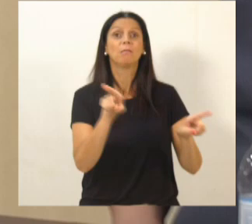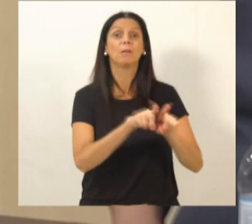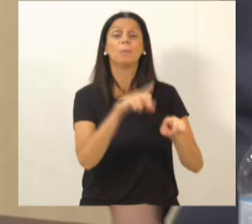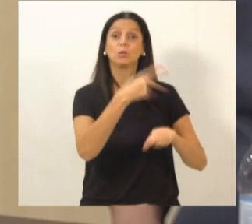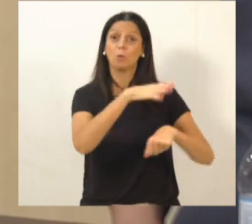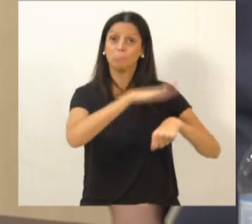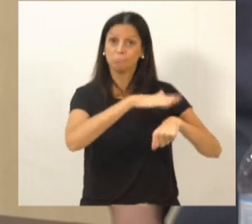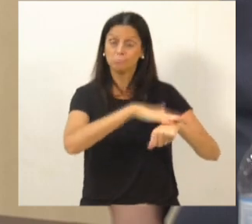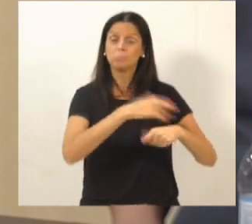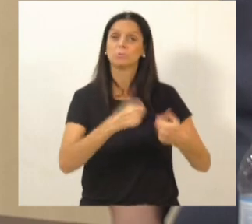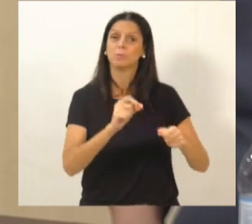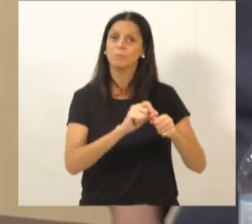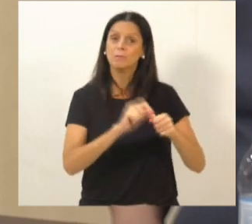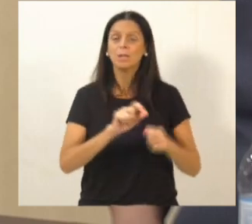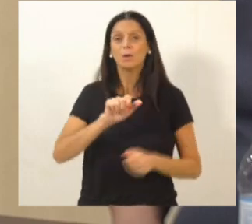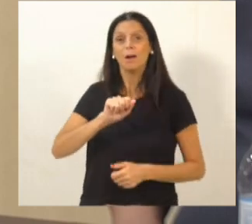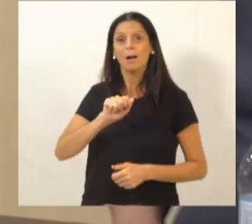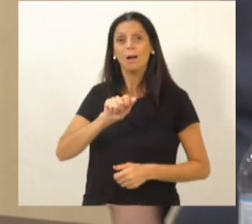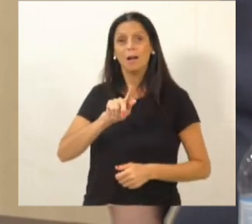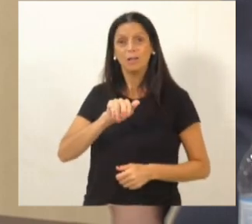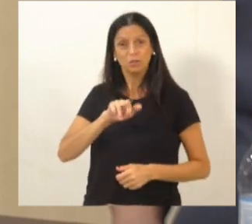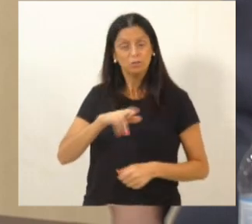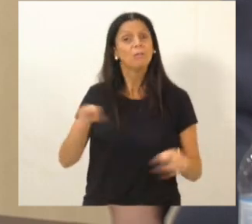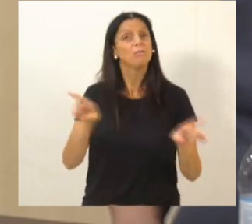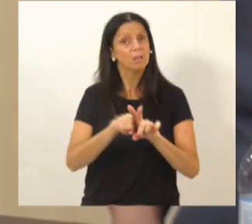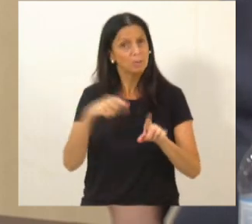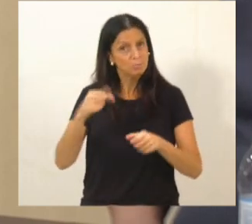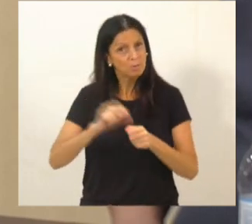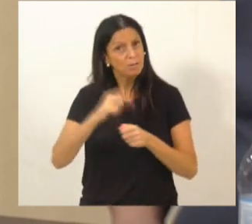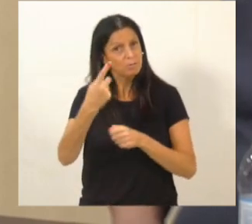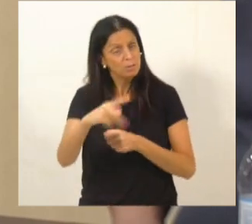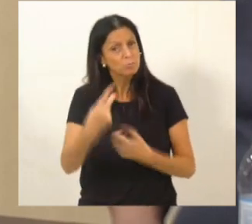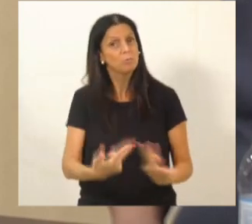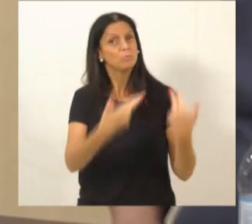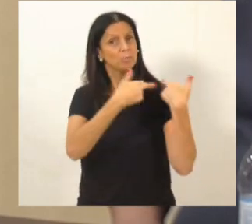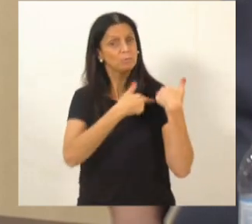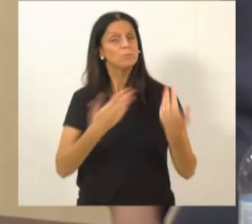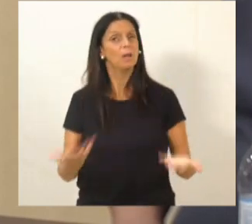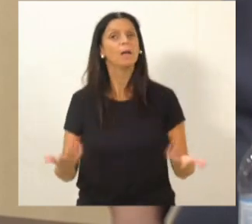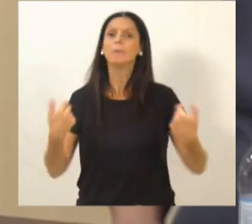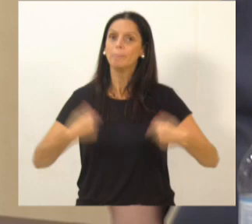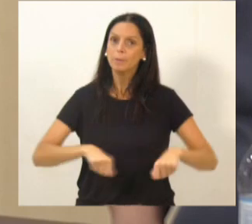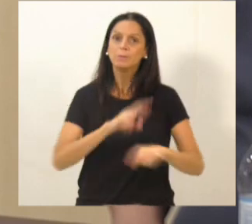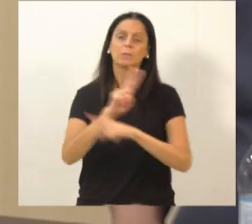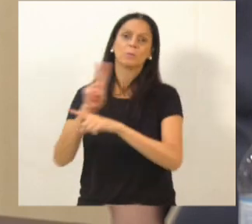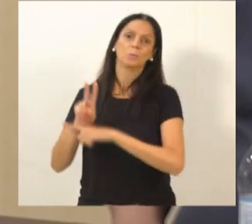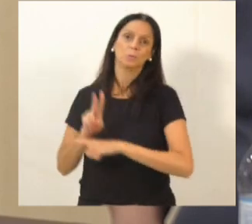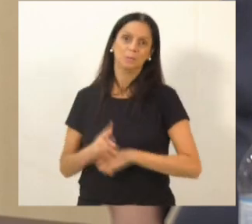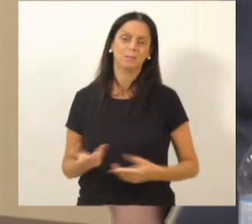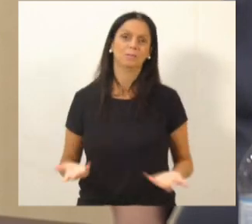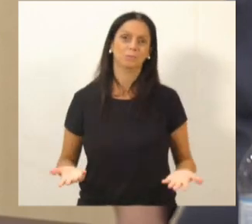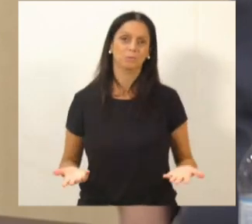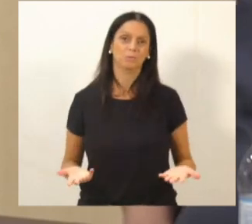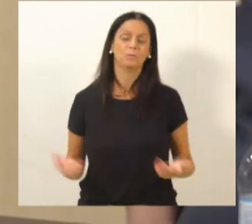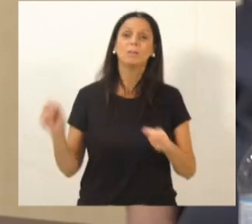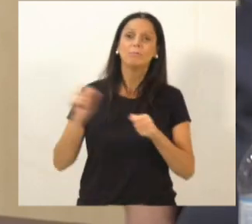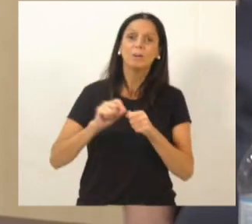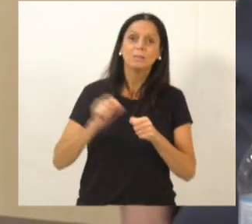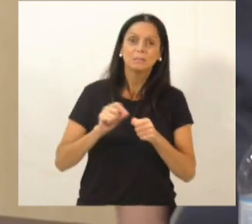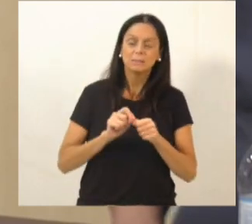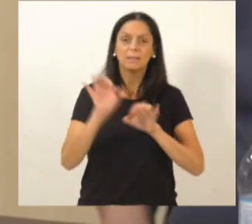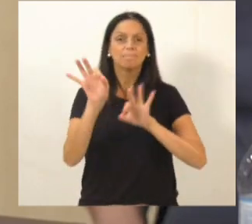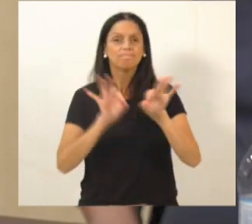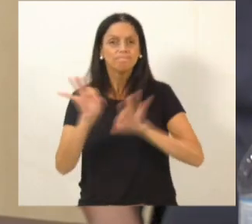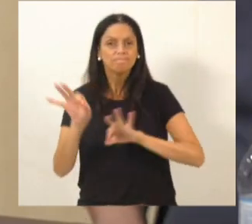enfim, né? O SAMAI tem as partes que correspondem à sua obrigação de estar cuidando, de estar fazendo a devida manutenção, as